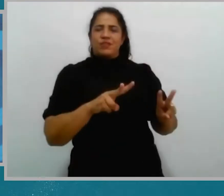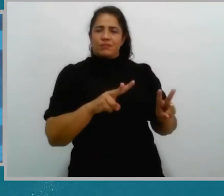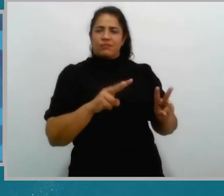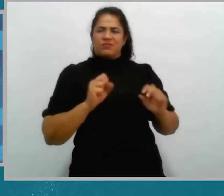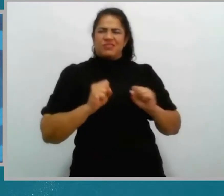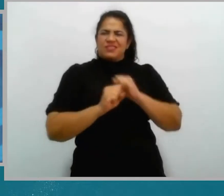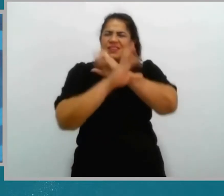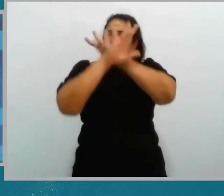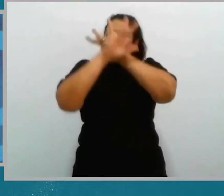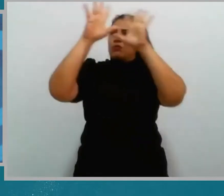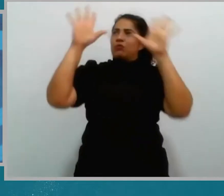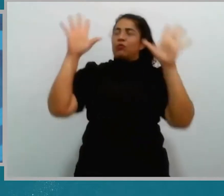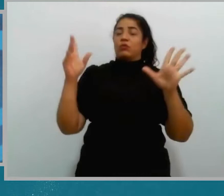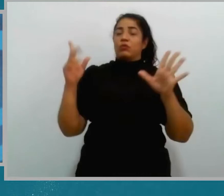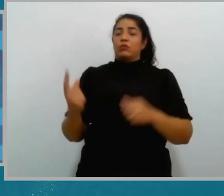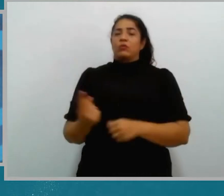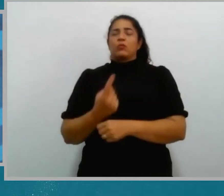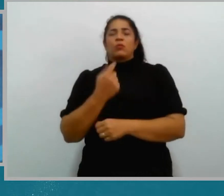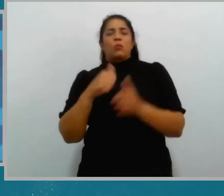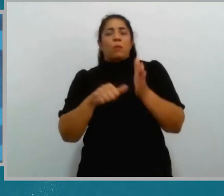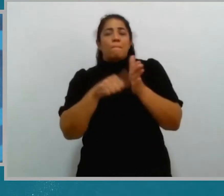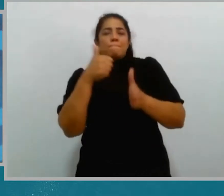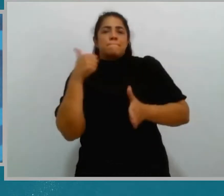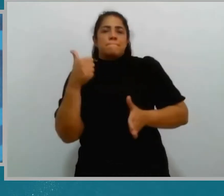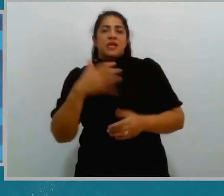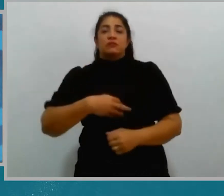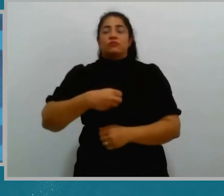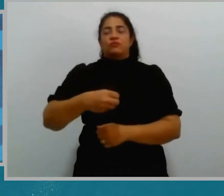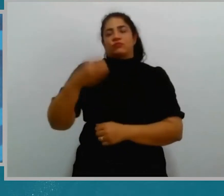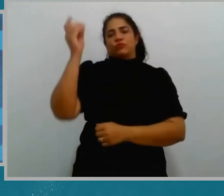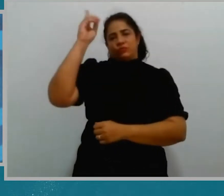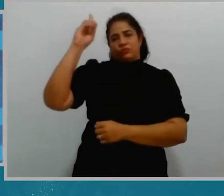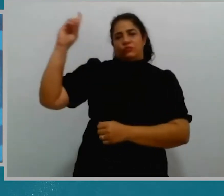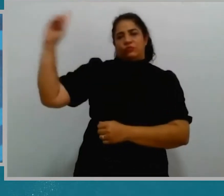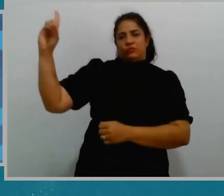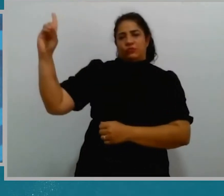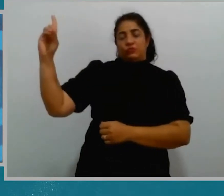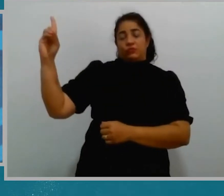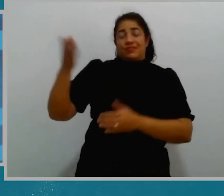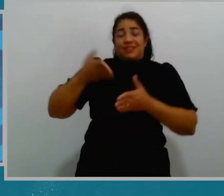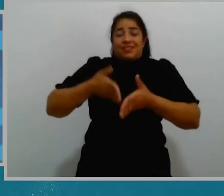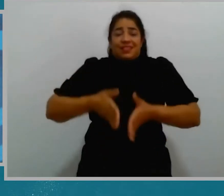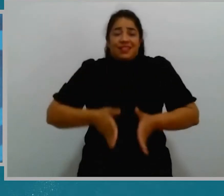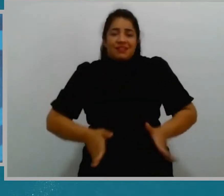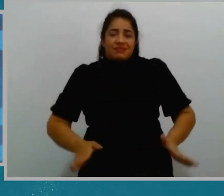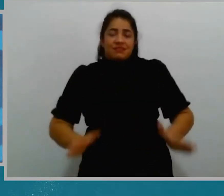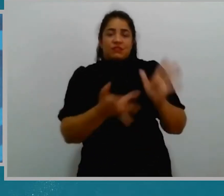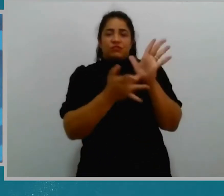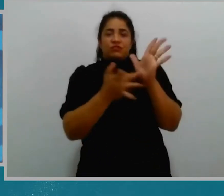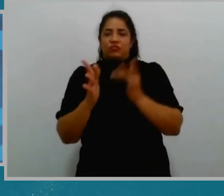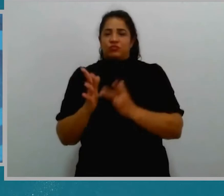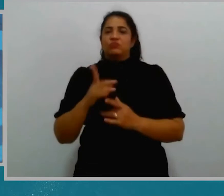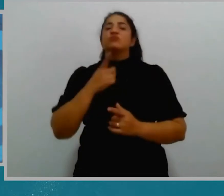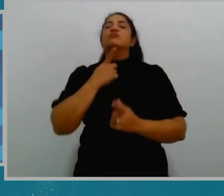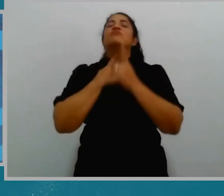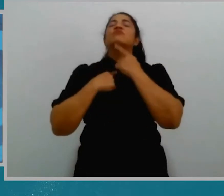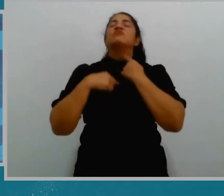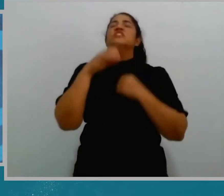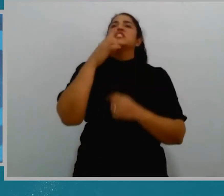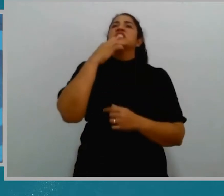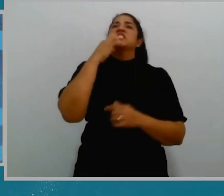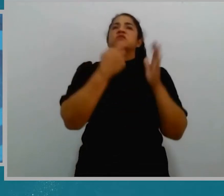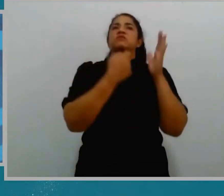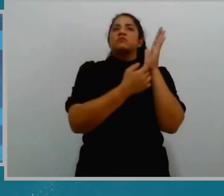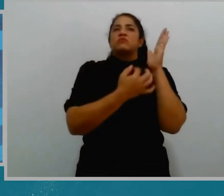de Jesus não foi do sangue nem da vontade da carne, mas da vontade de Deus. Porque